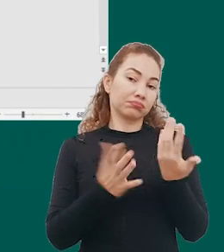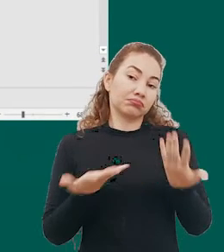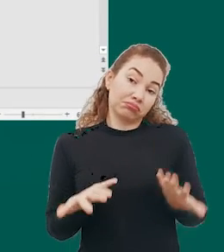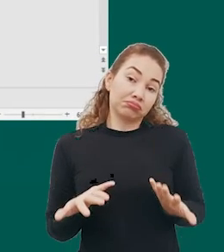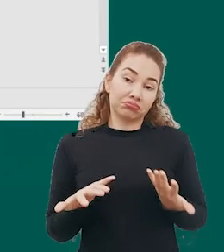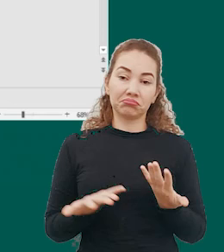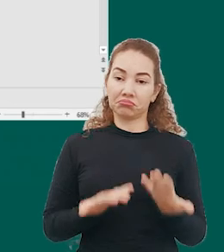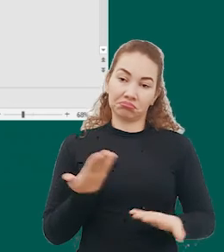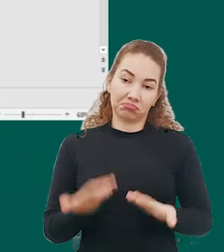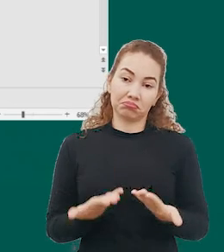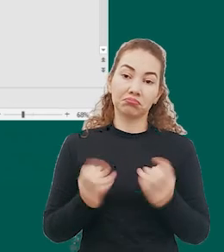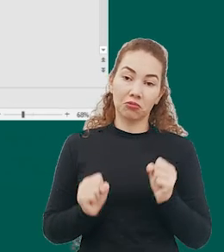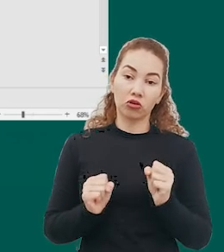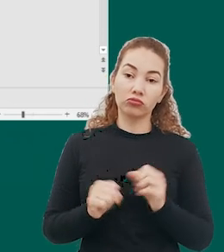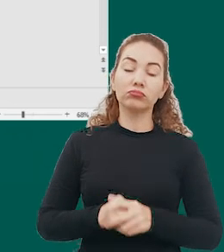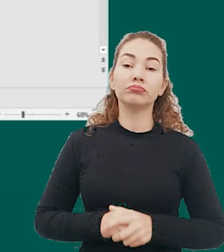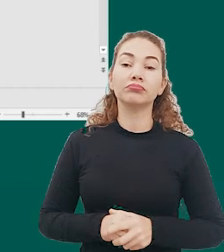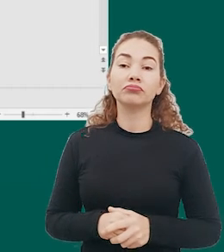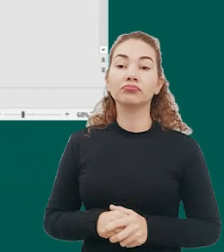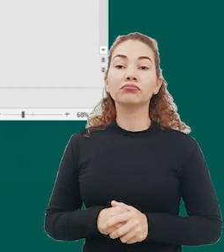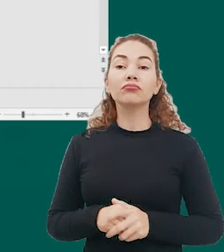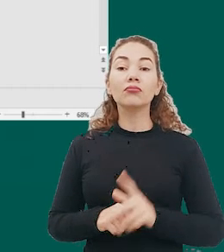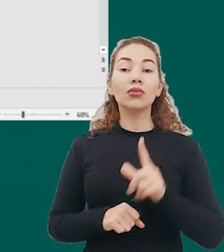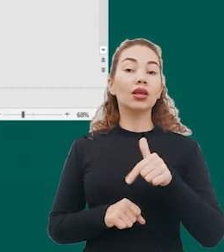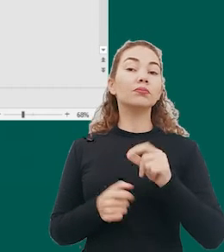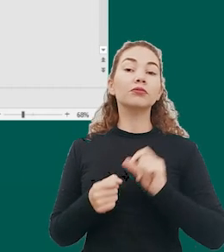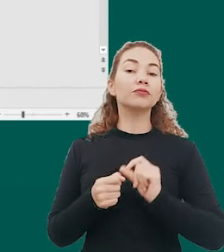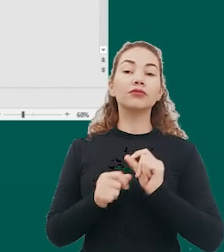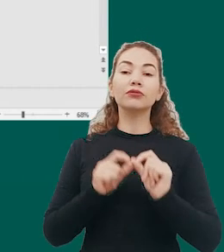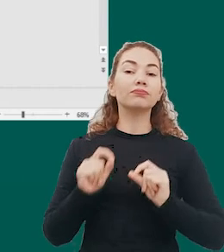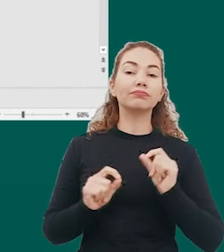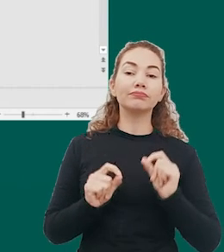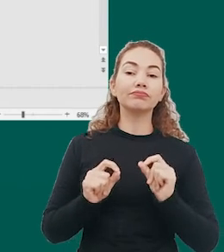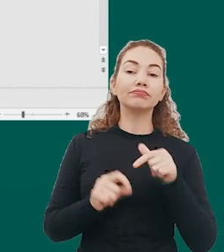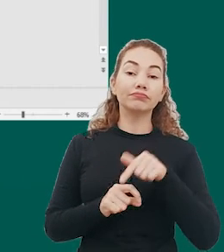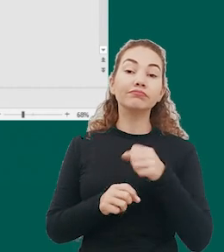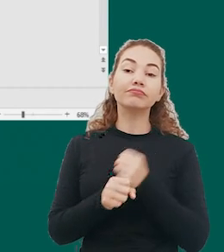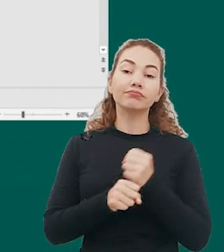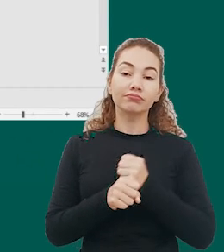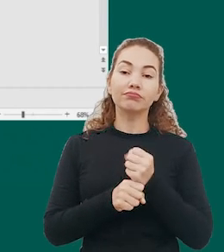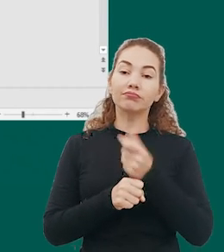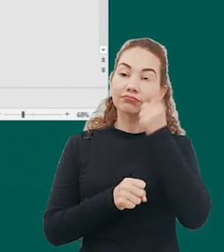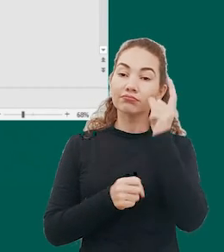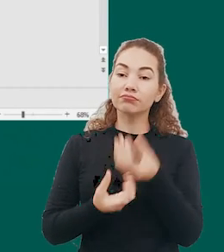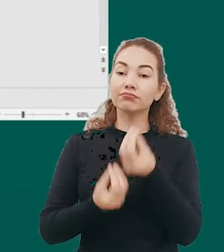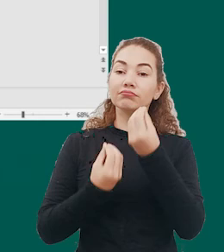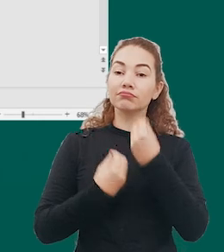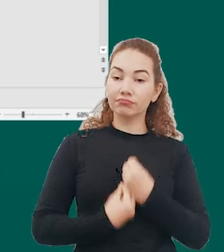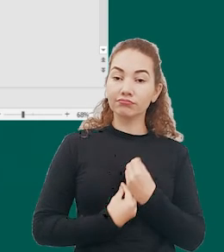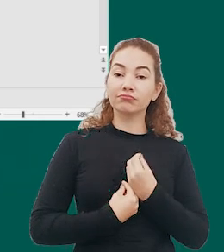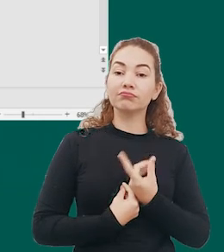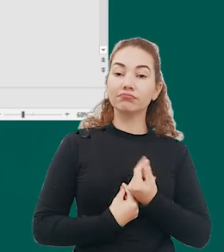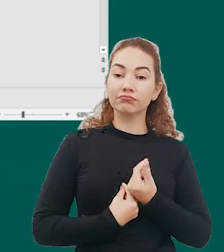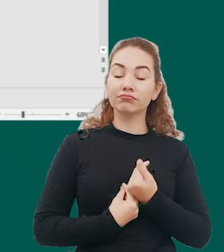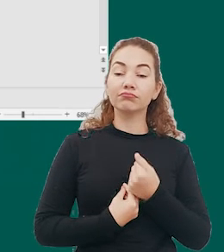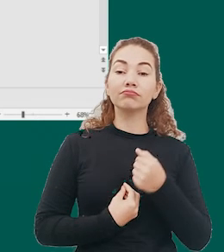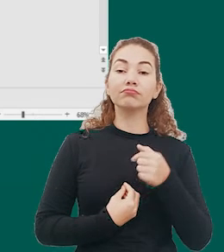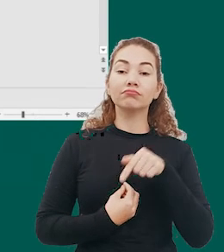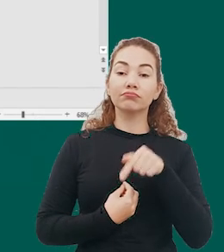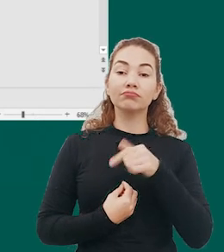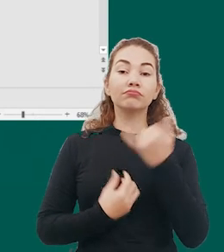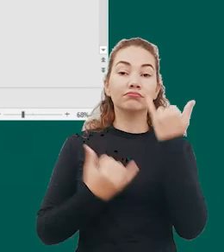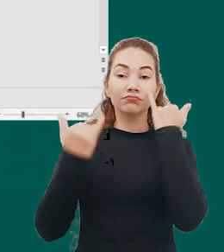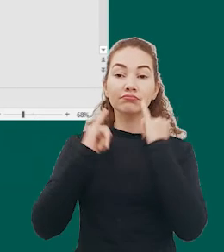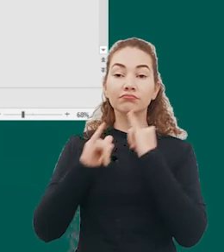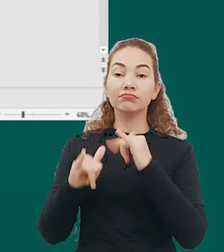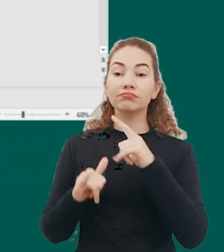né? E eu vou fazer o seguinte: naquele ano que eu fui contemplada, essa